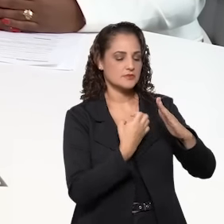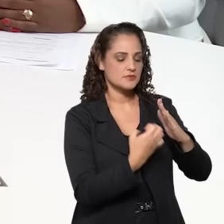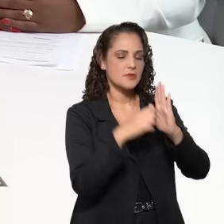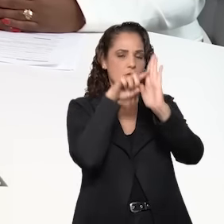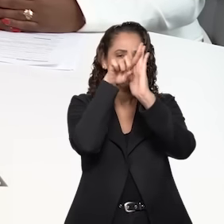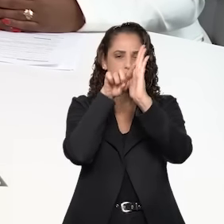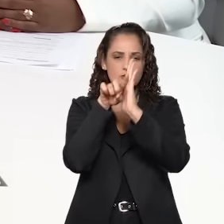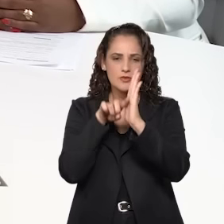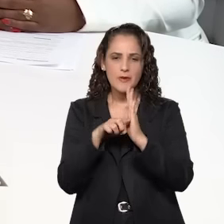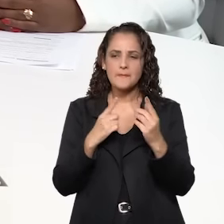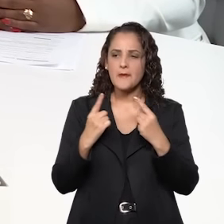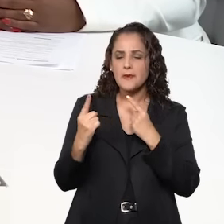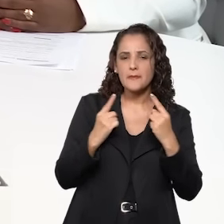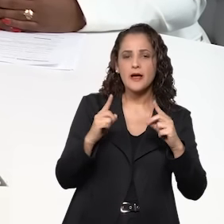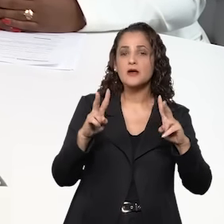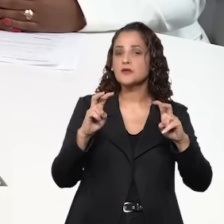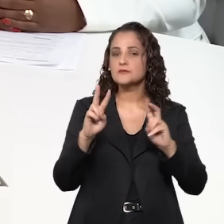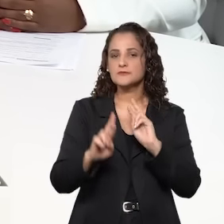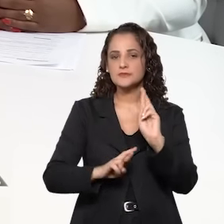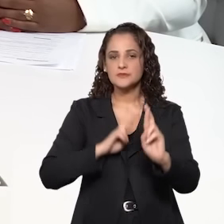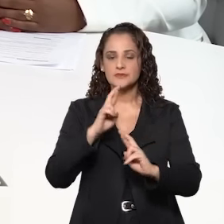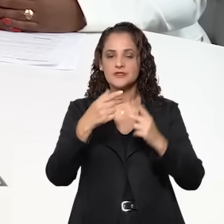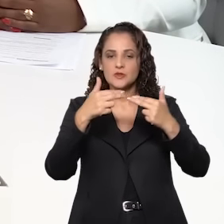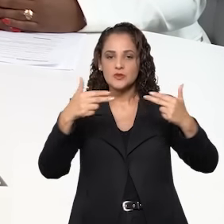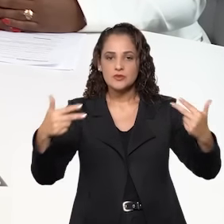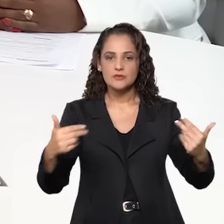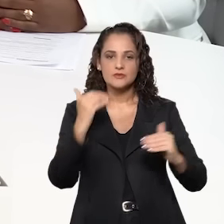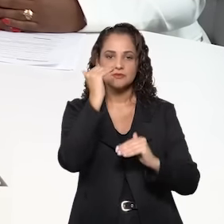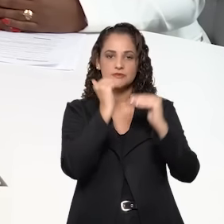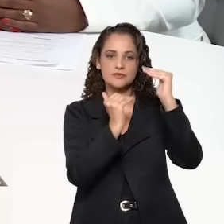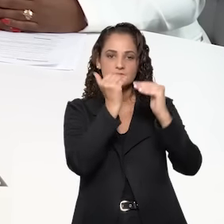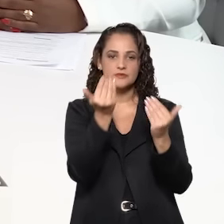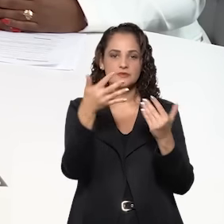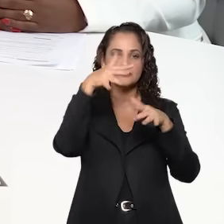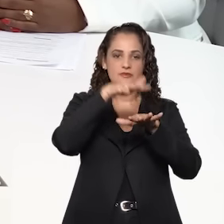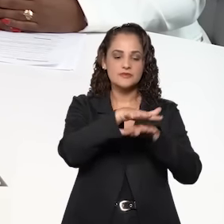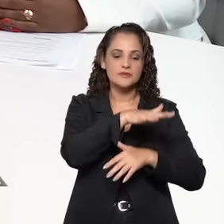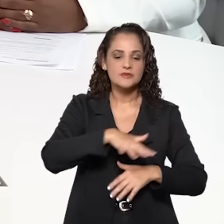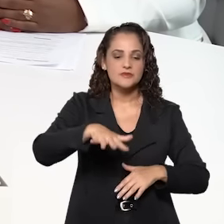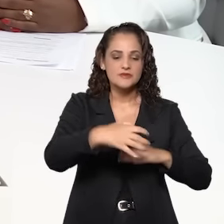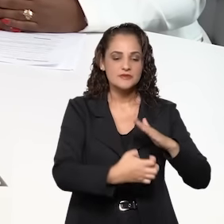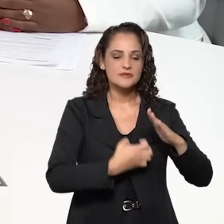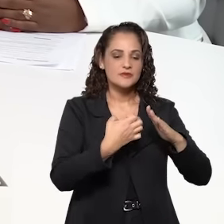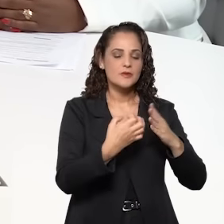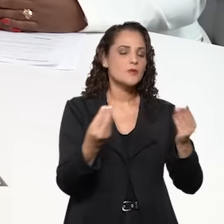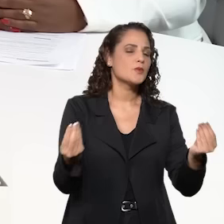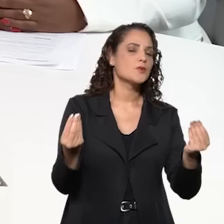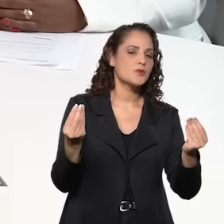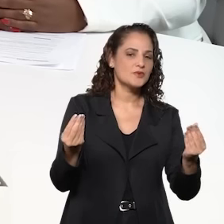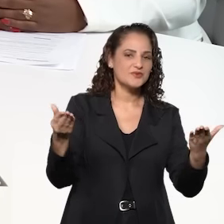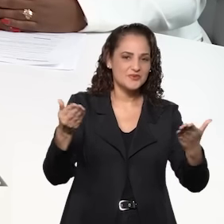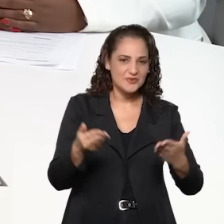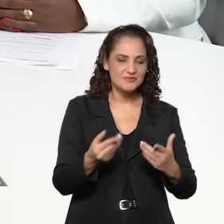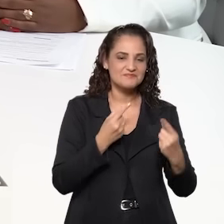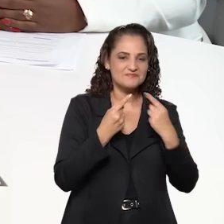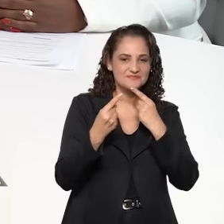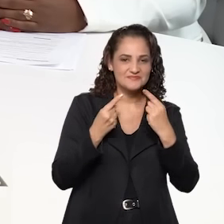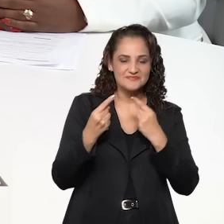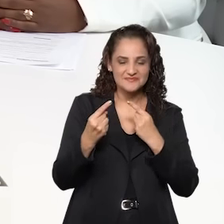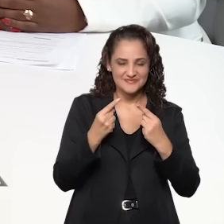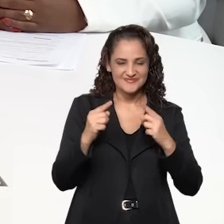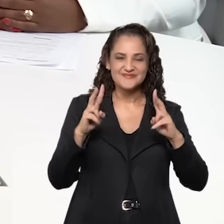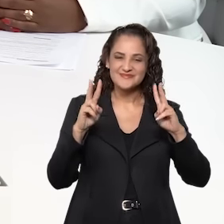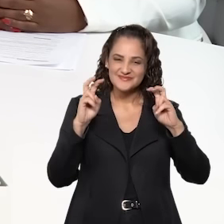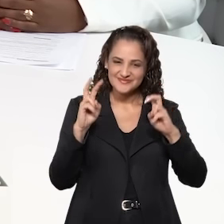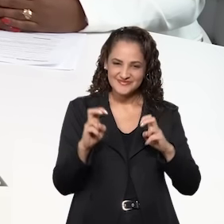consultorias estão discutindo sobre as relações de diversidade Equidade e inclusão no ambiente corporativo Hoje a gente vai conversar um